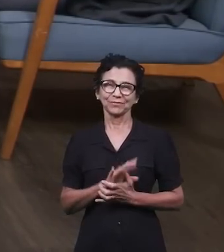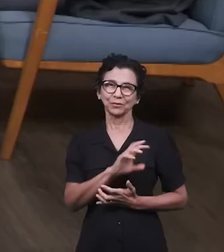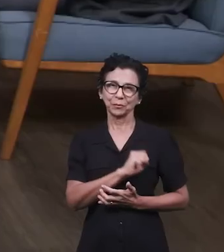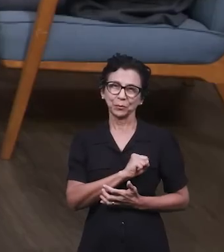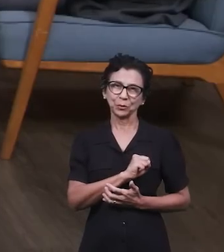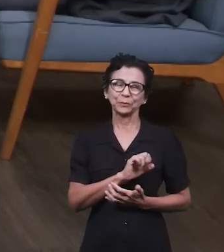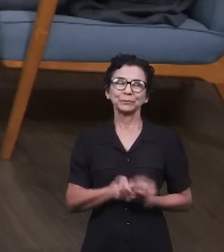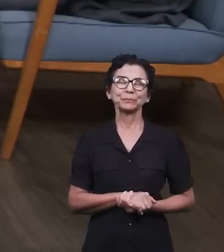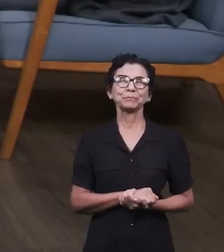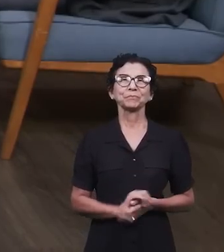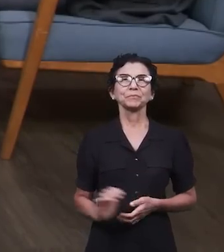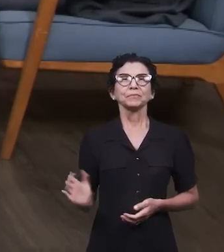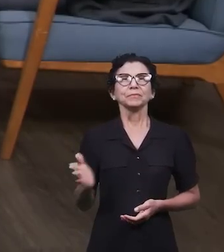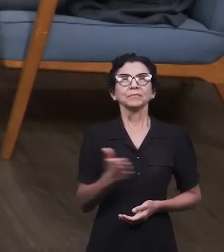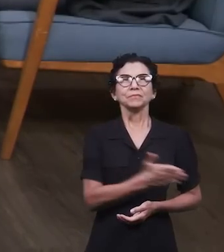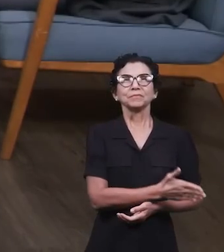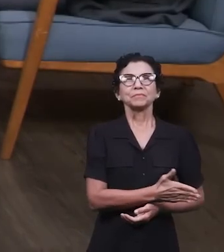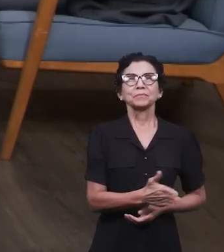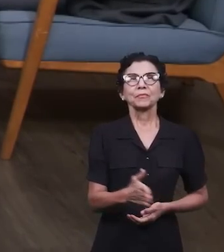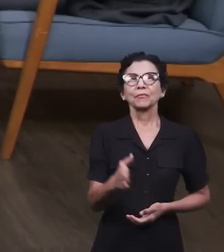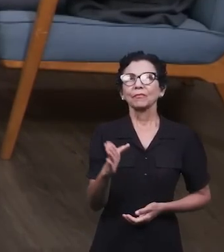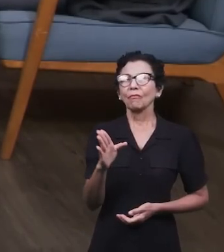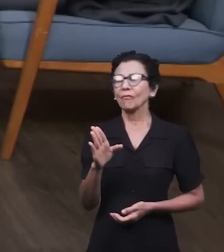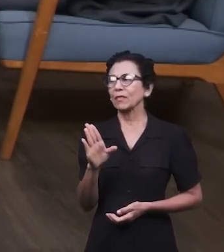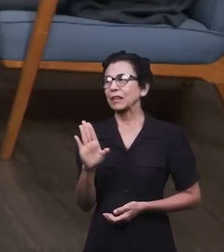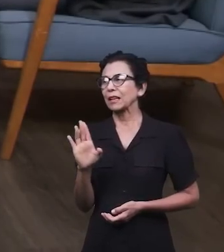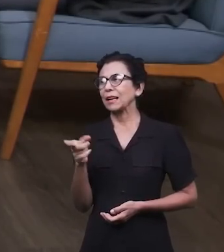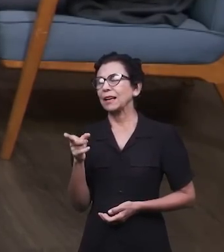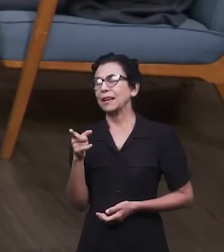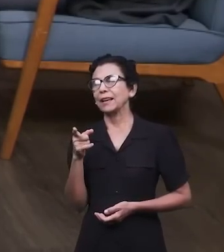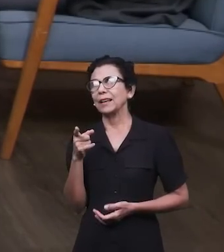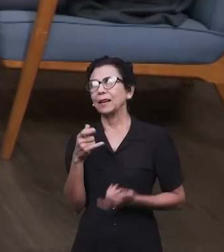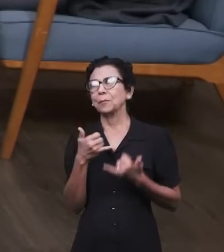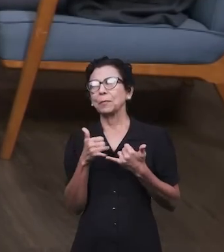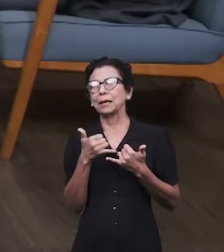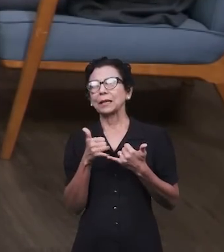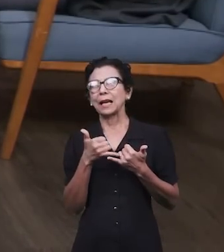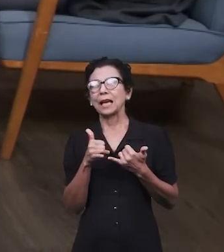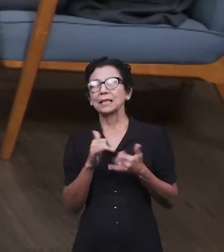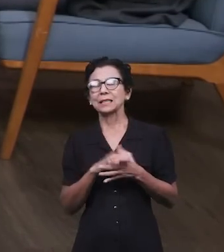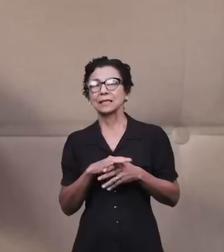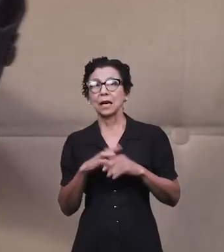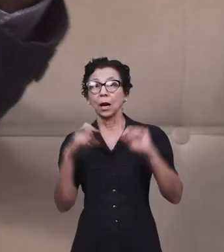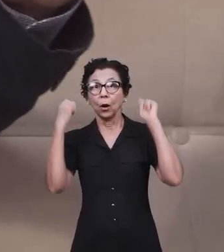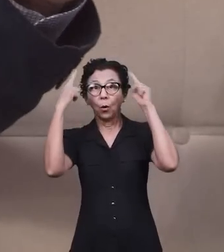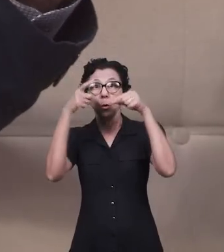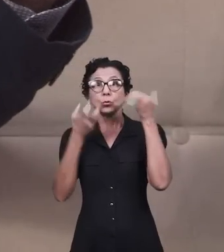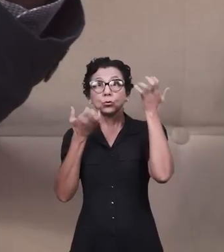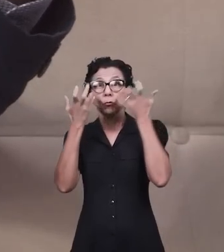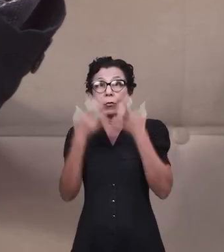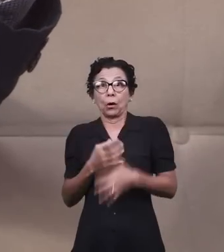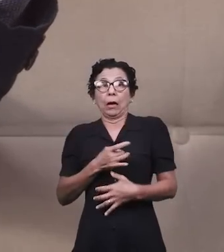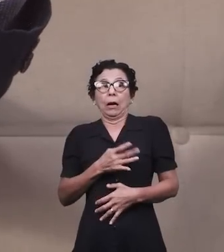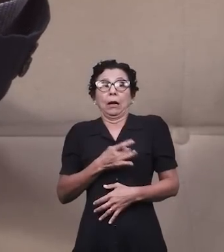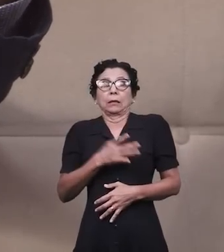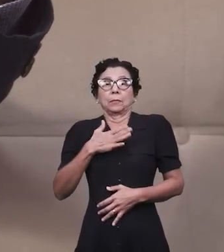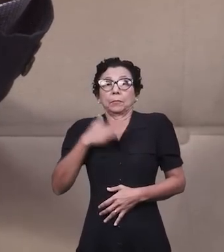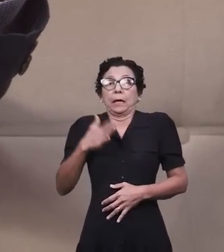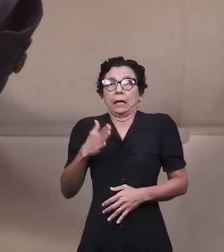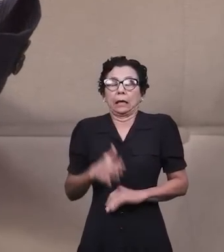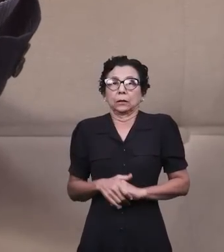a sua obra. Glória a Jesus. Adriano? E dá essa impressão, né, que é um olhar assim, que pode assustar o